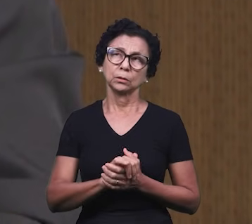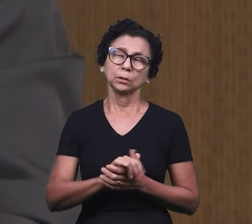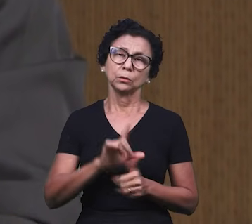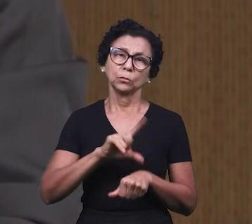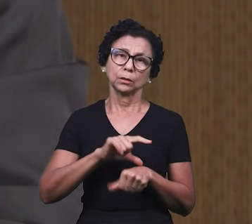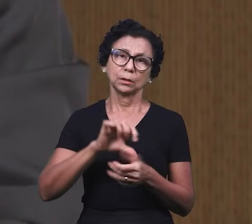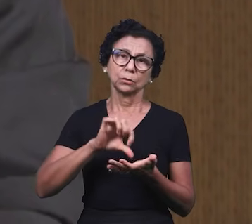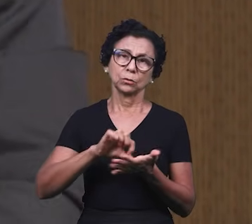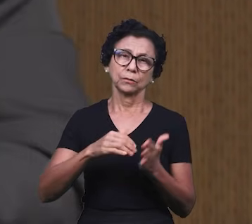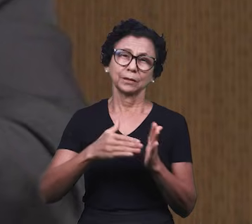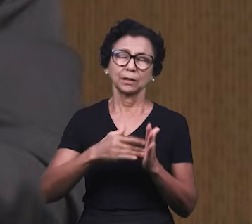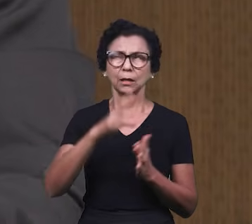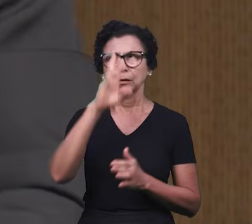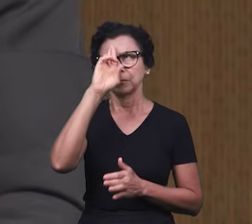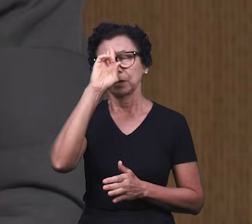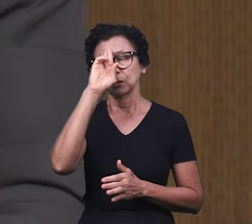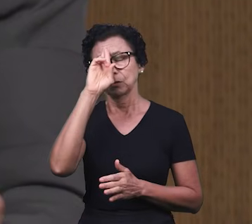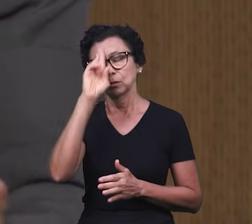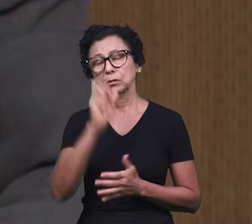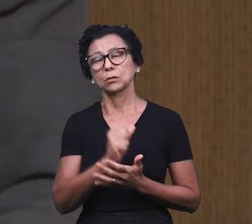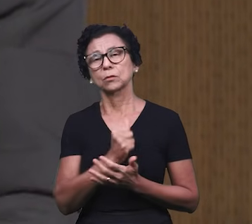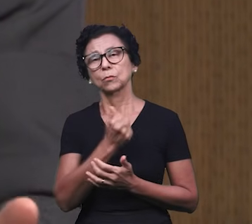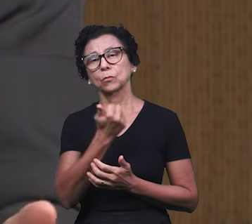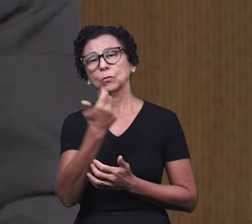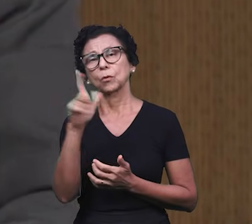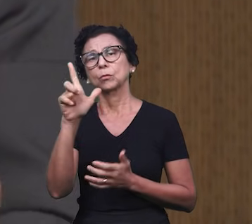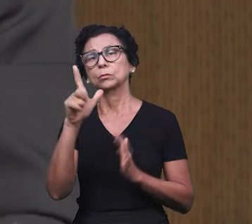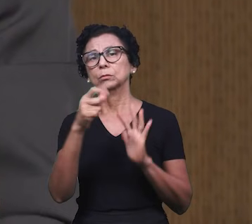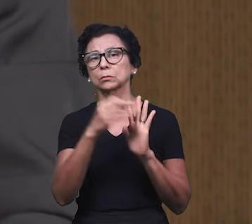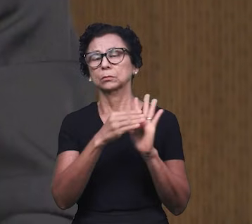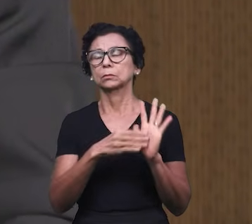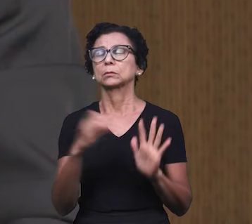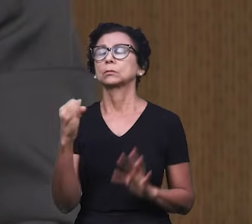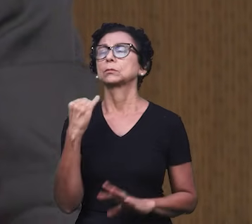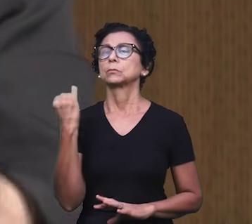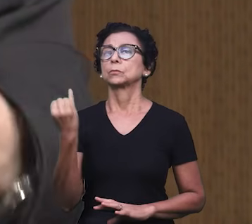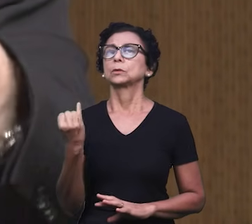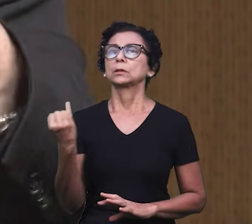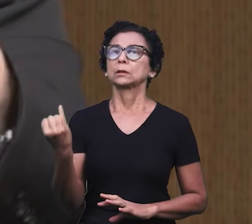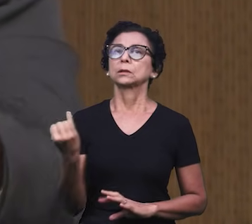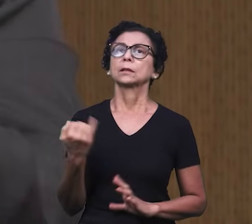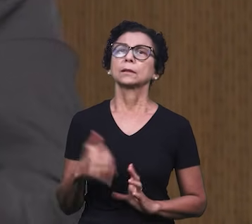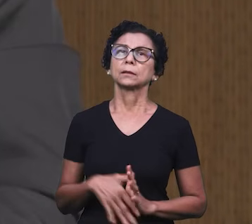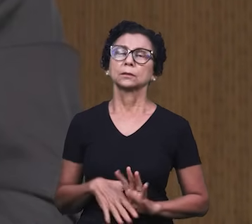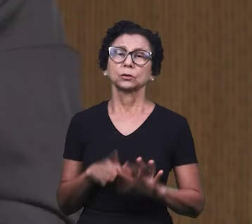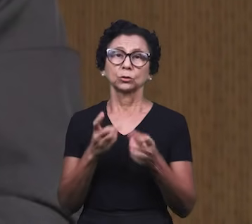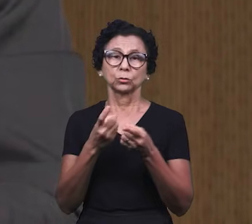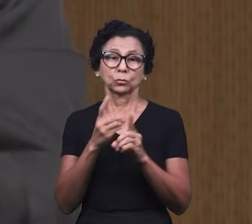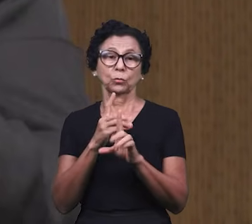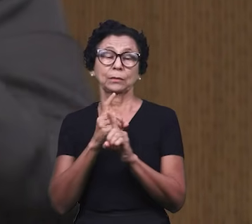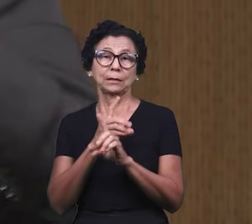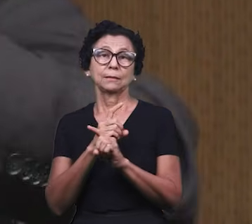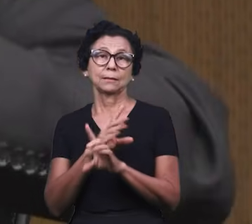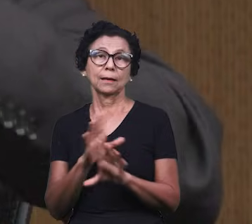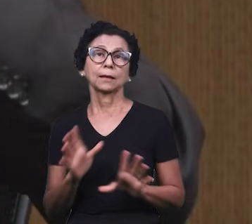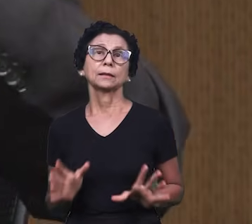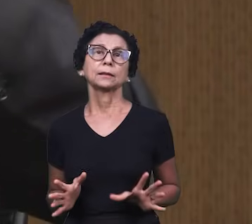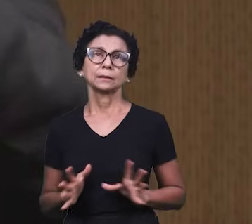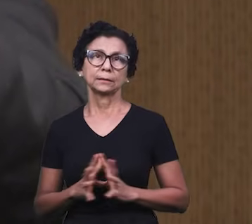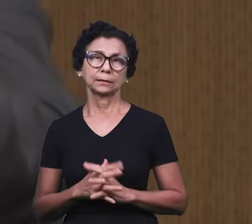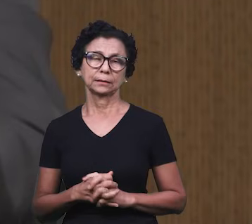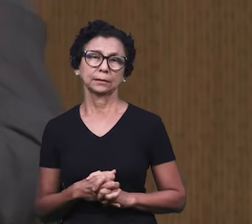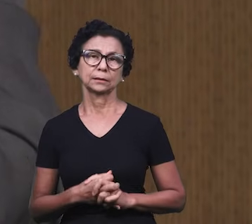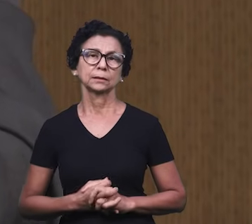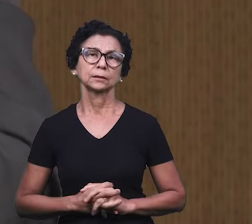considerado horário nobre, então ali nós vamos ter coisas bem importantes, né? Bem coisas doutrinárias. Ali a igreja